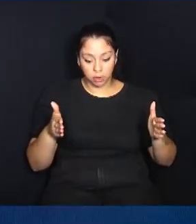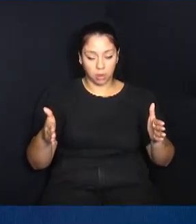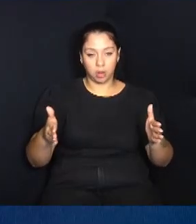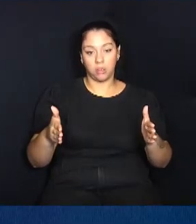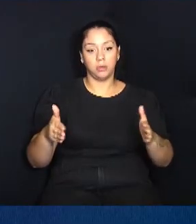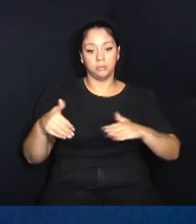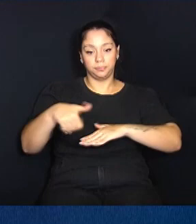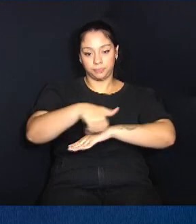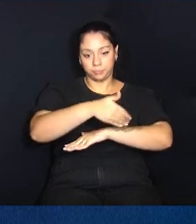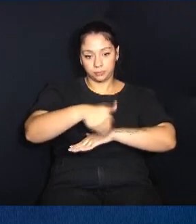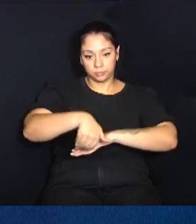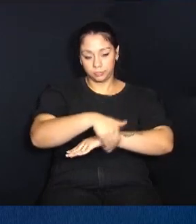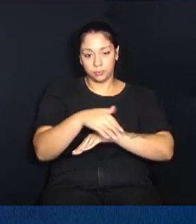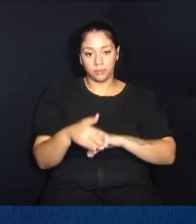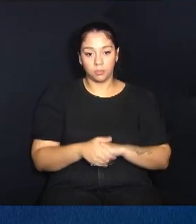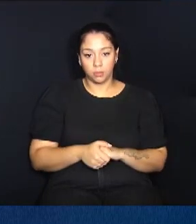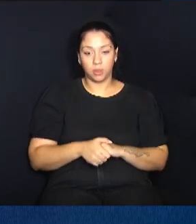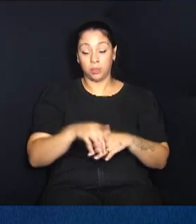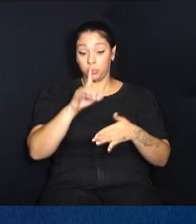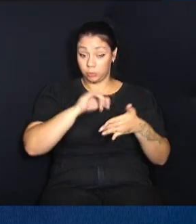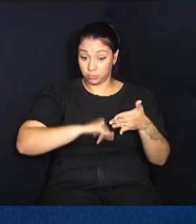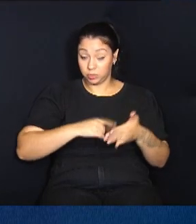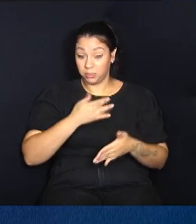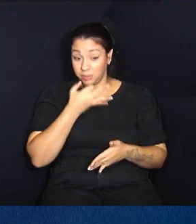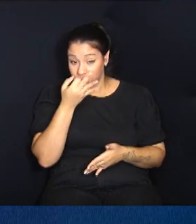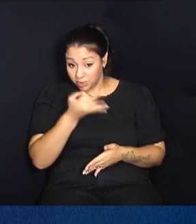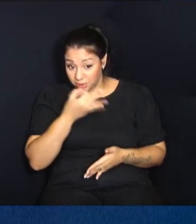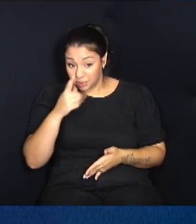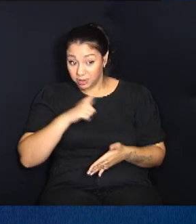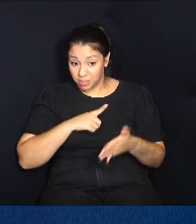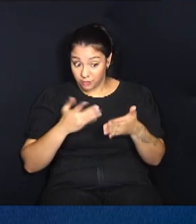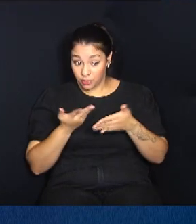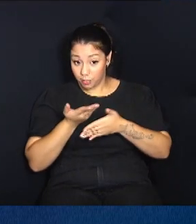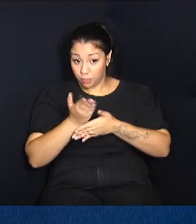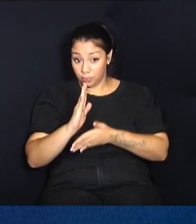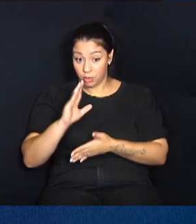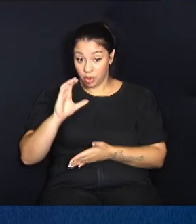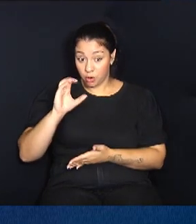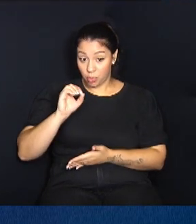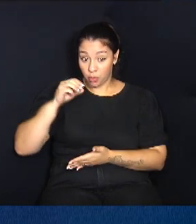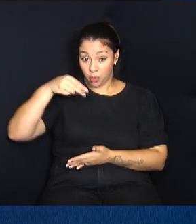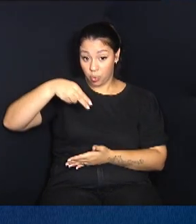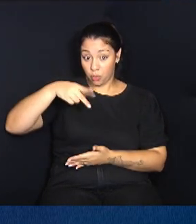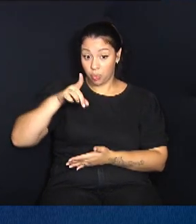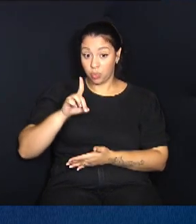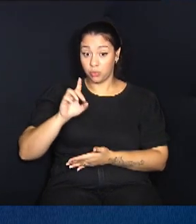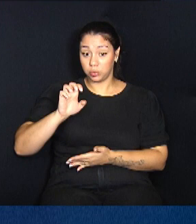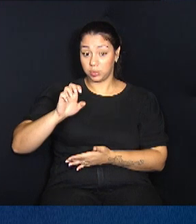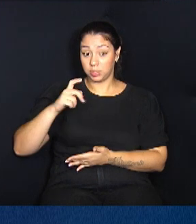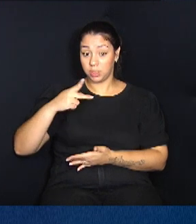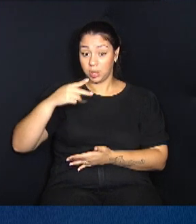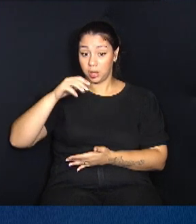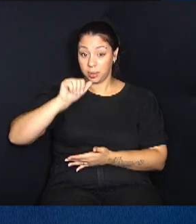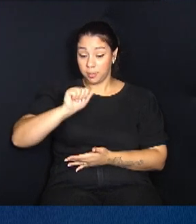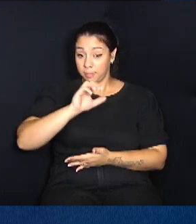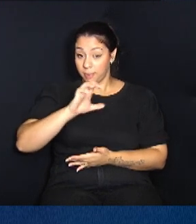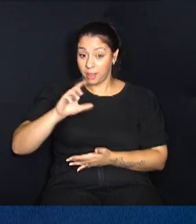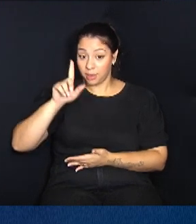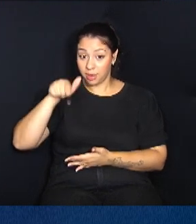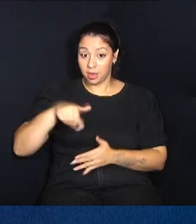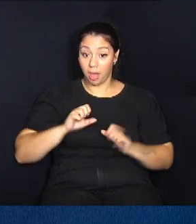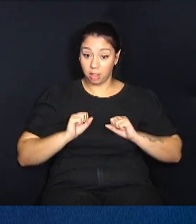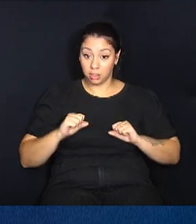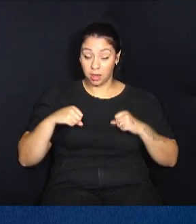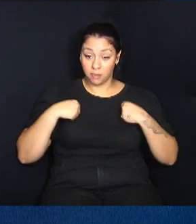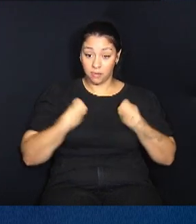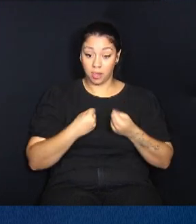No documento, ela questionou se houve aprovação do CONDEPAC, o Conselho de Defesa do Patrimônio Cultural de